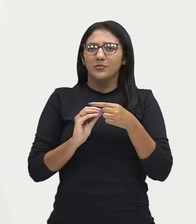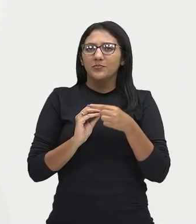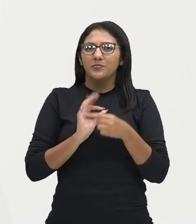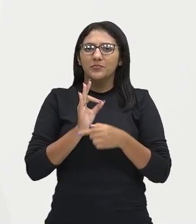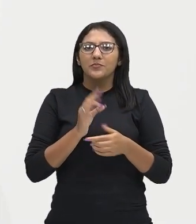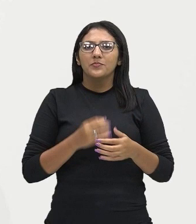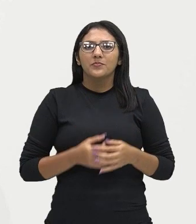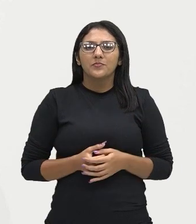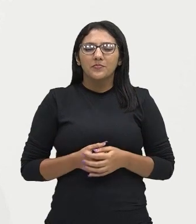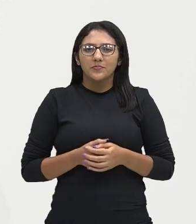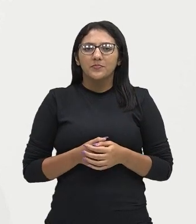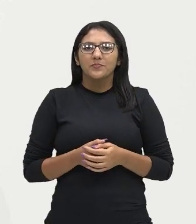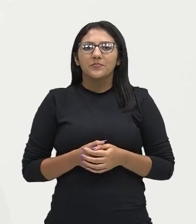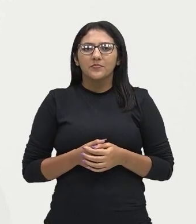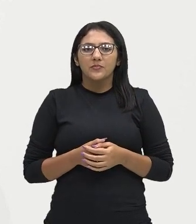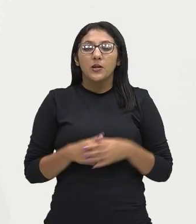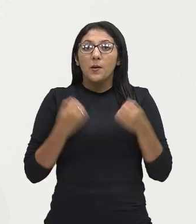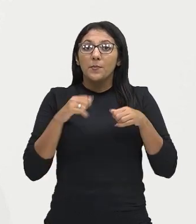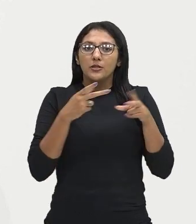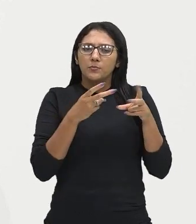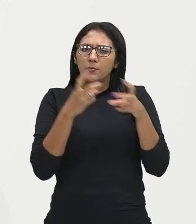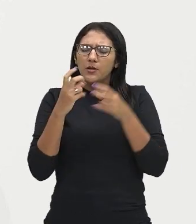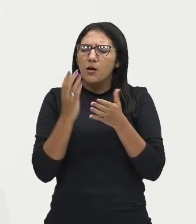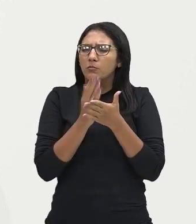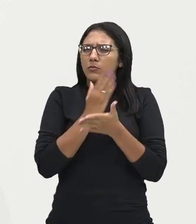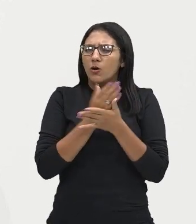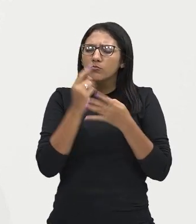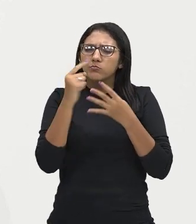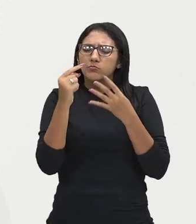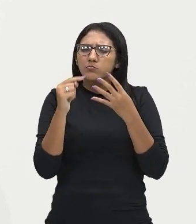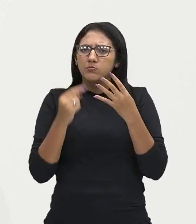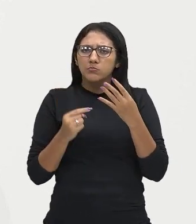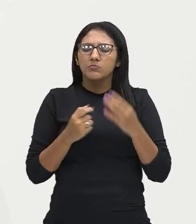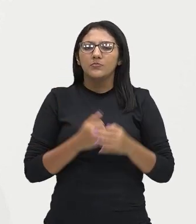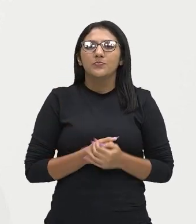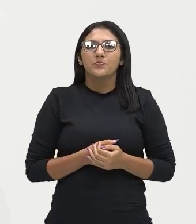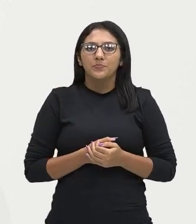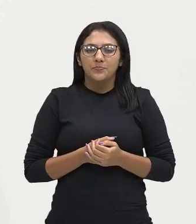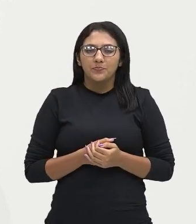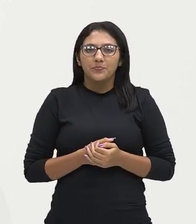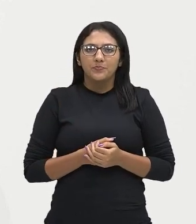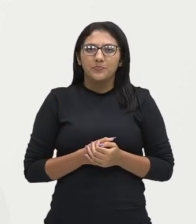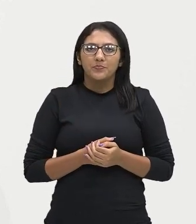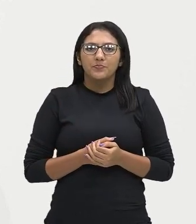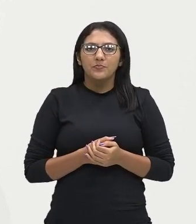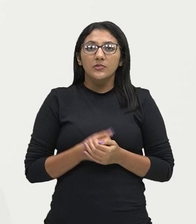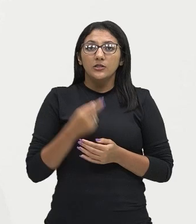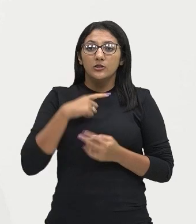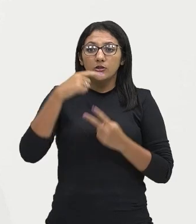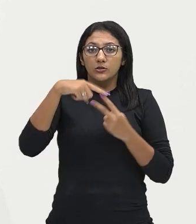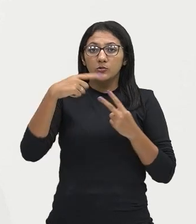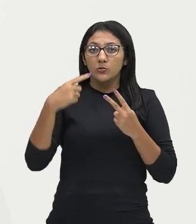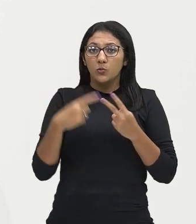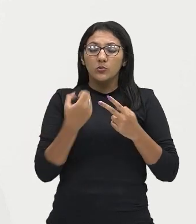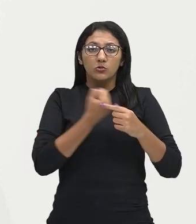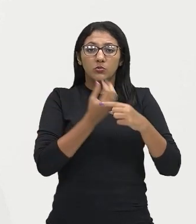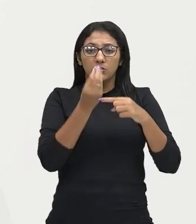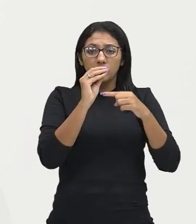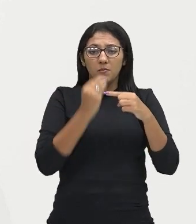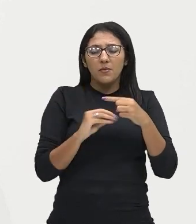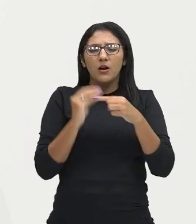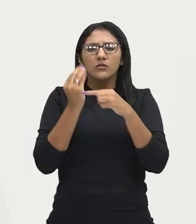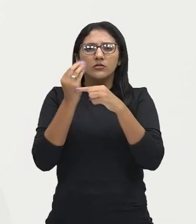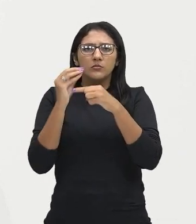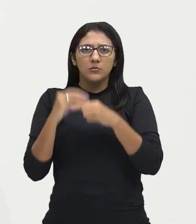fração. E aí precisamos observar alguns detalhes. Tipo, temos aqui duas frações e nós